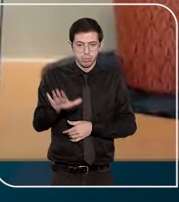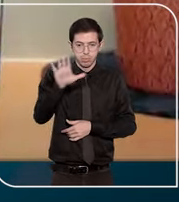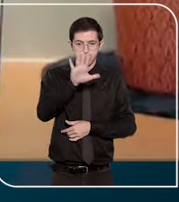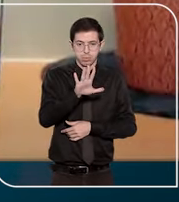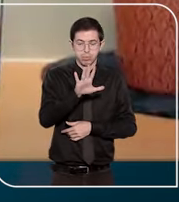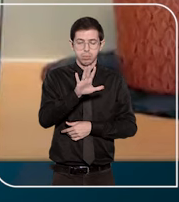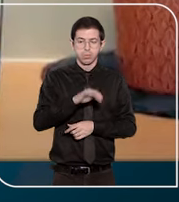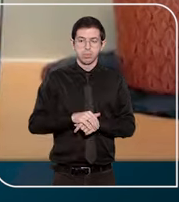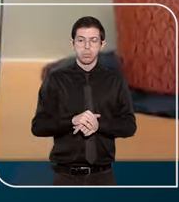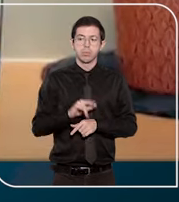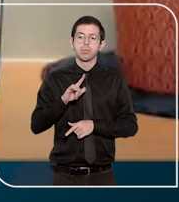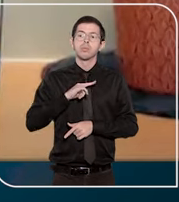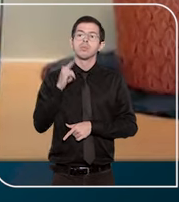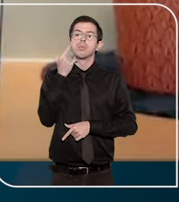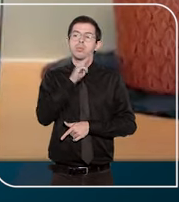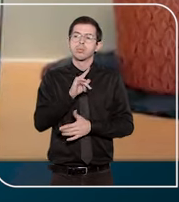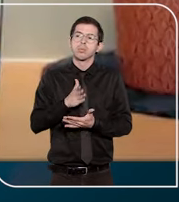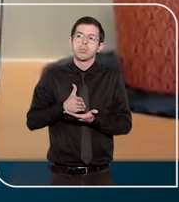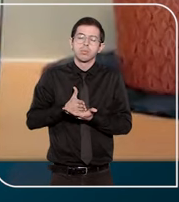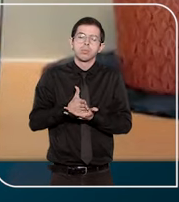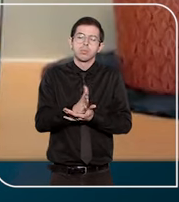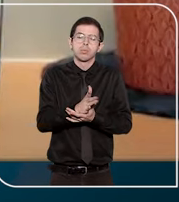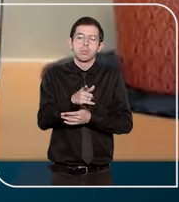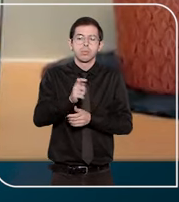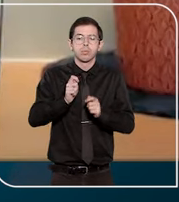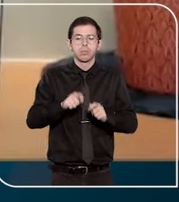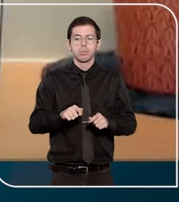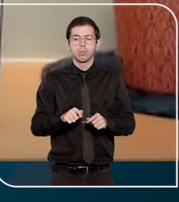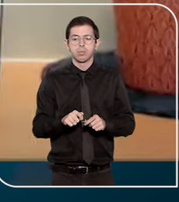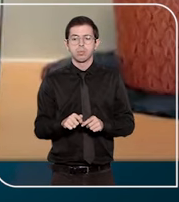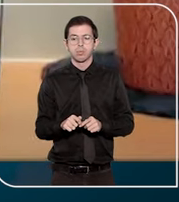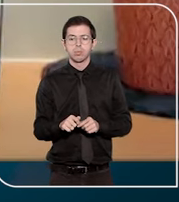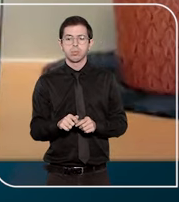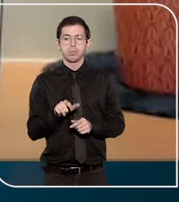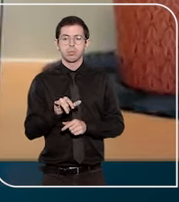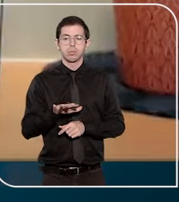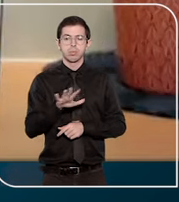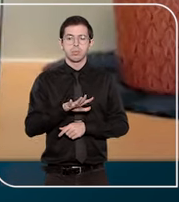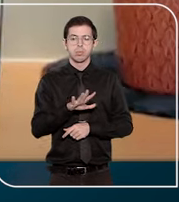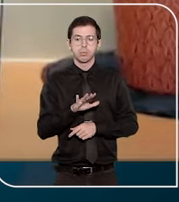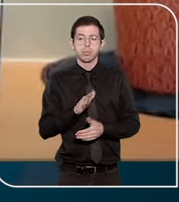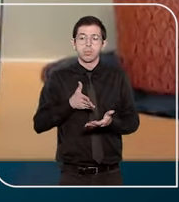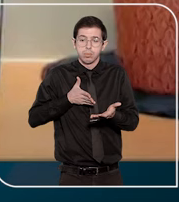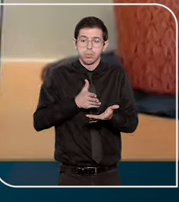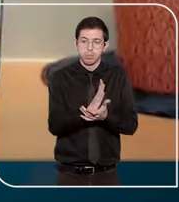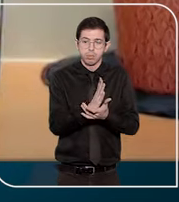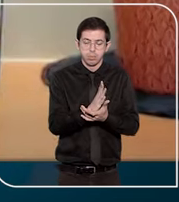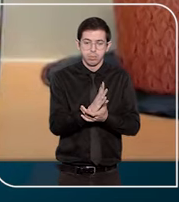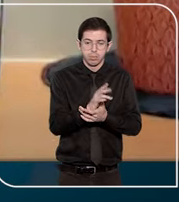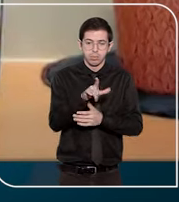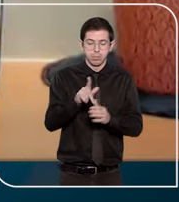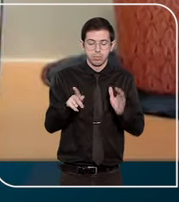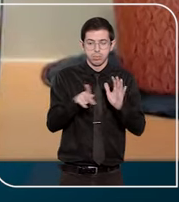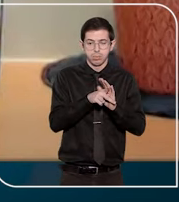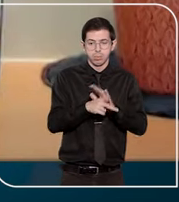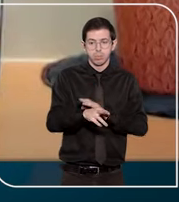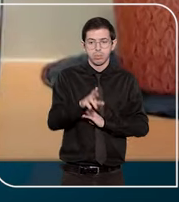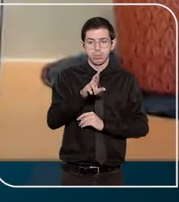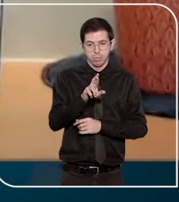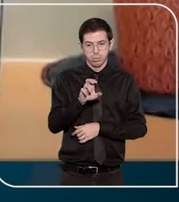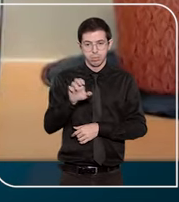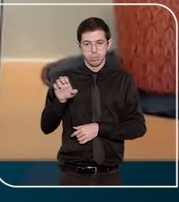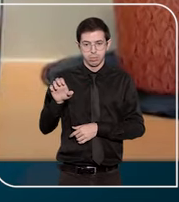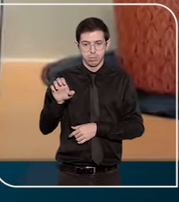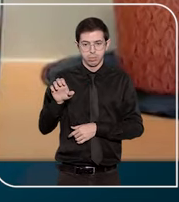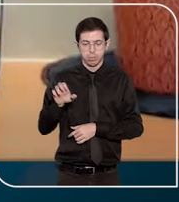geral, entra em cena, aí sim, a análise dos requisitos de admissibilidade do recurso